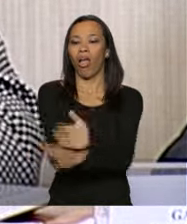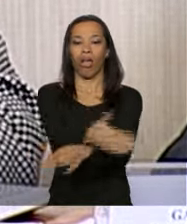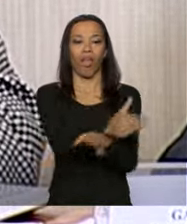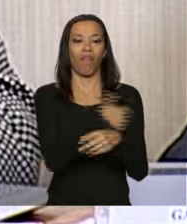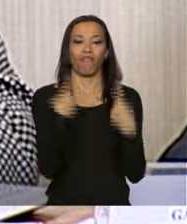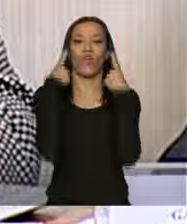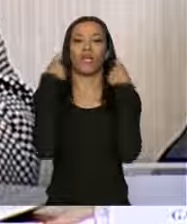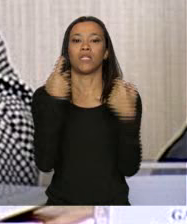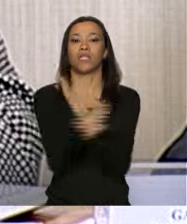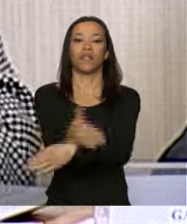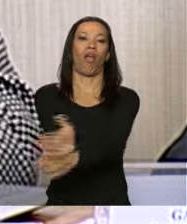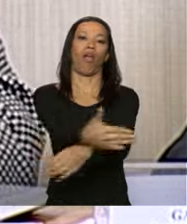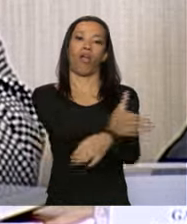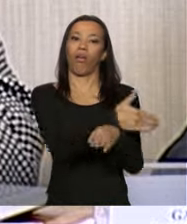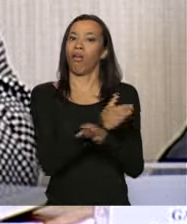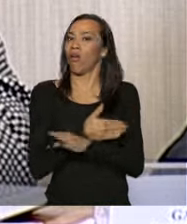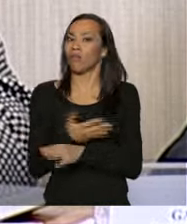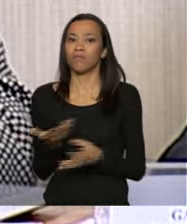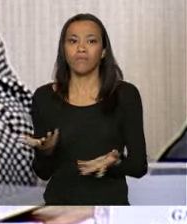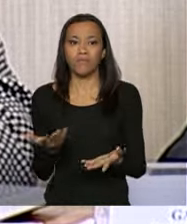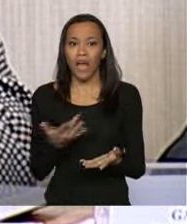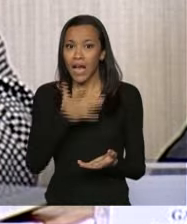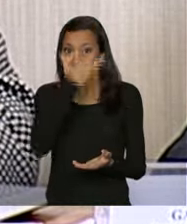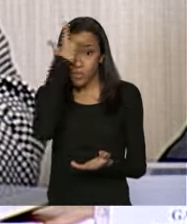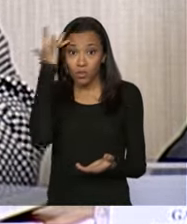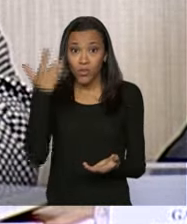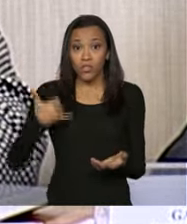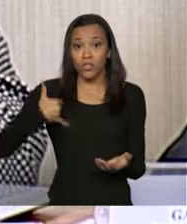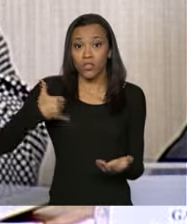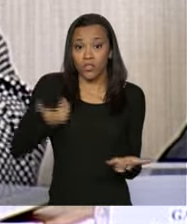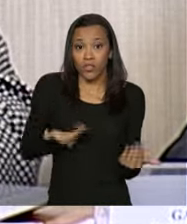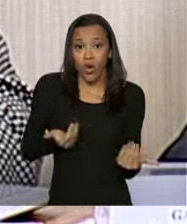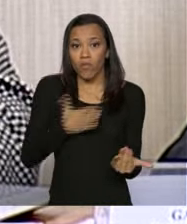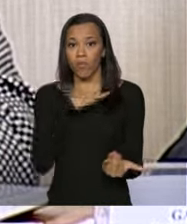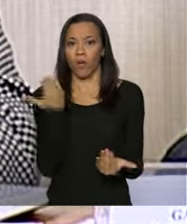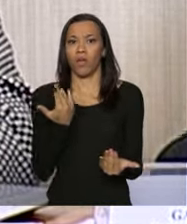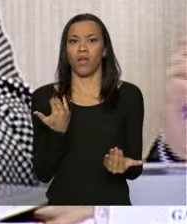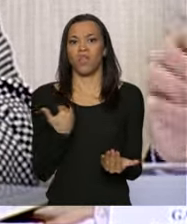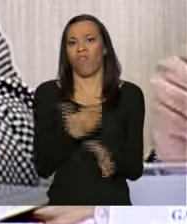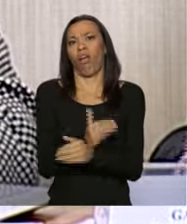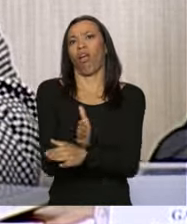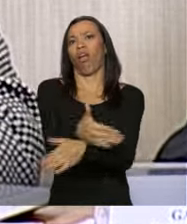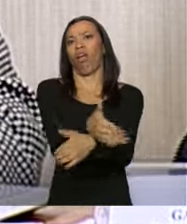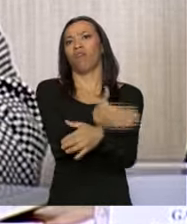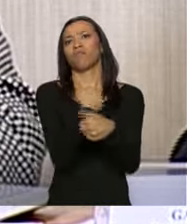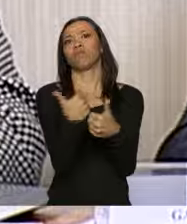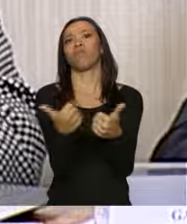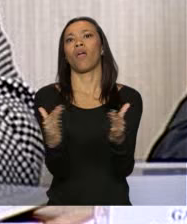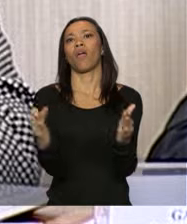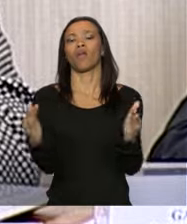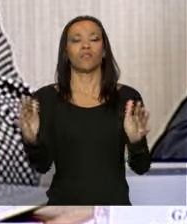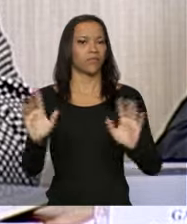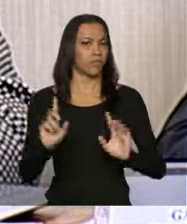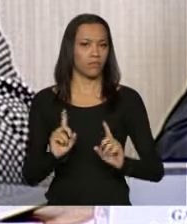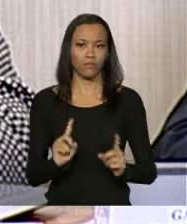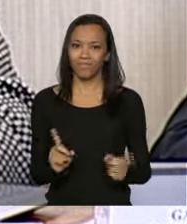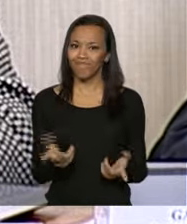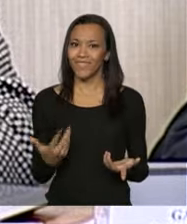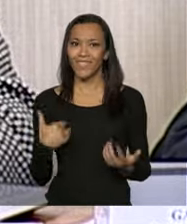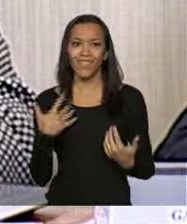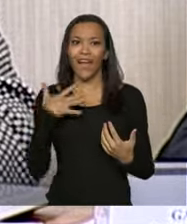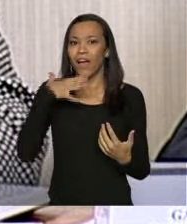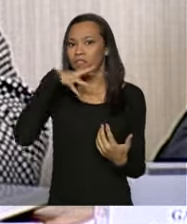agora estamos banalizando as mortes precoces, estamos banalizando a violência e enfrentando